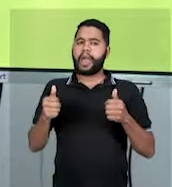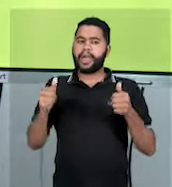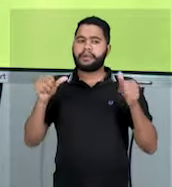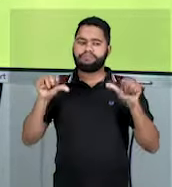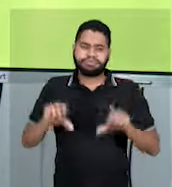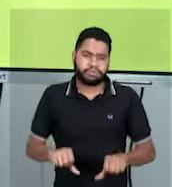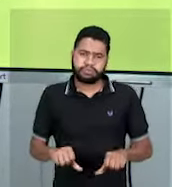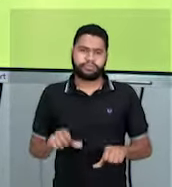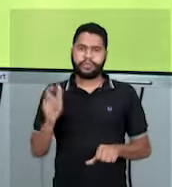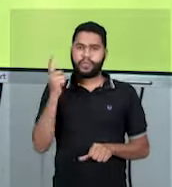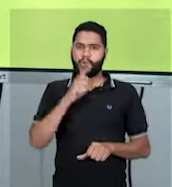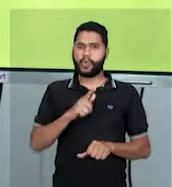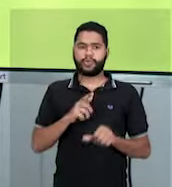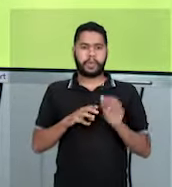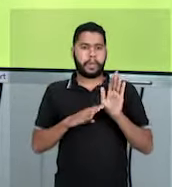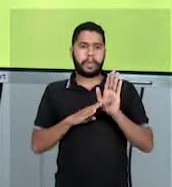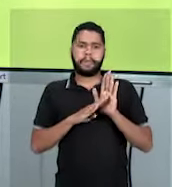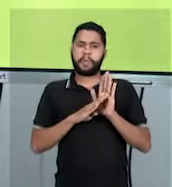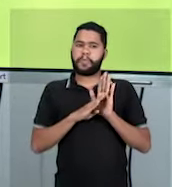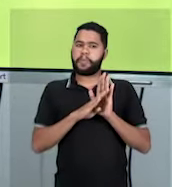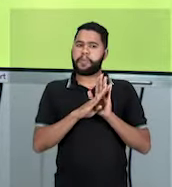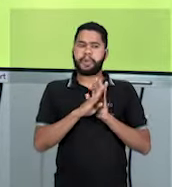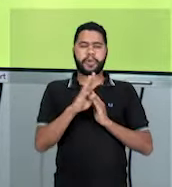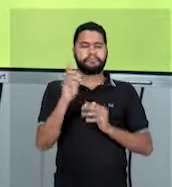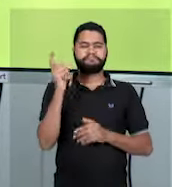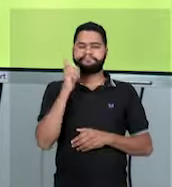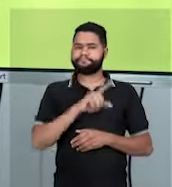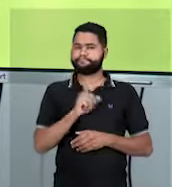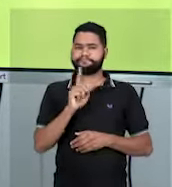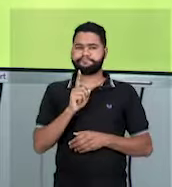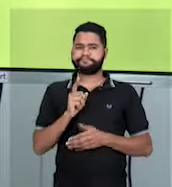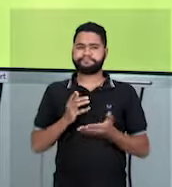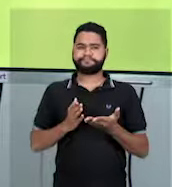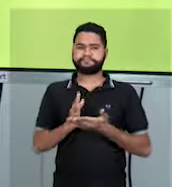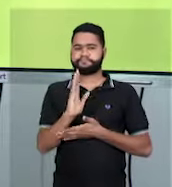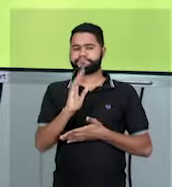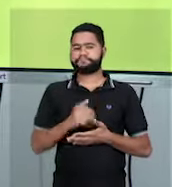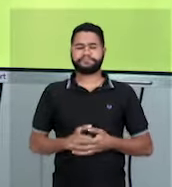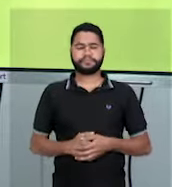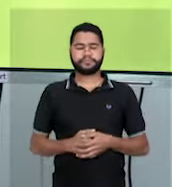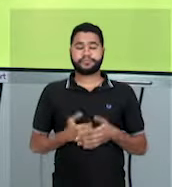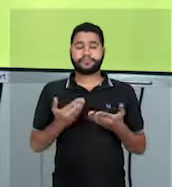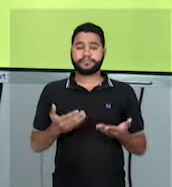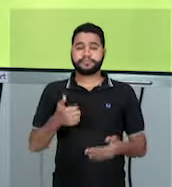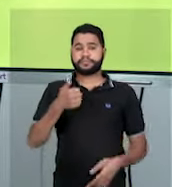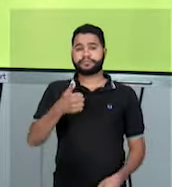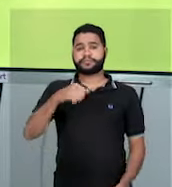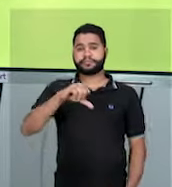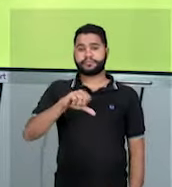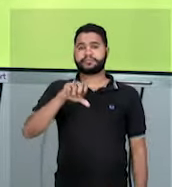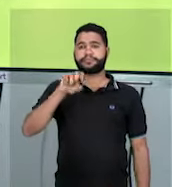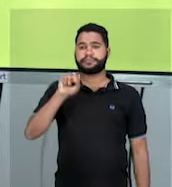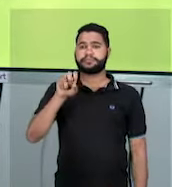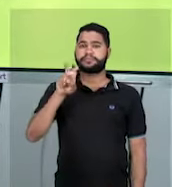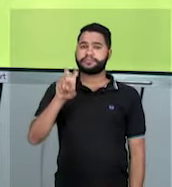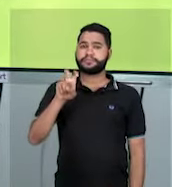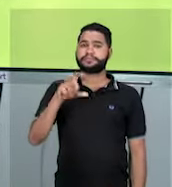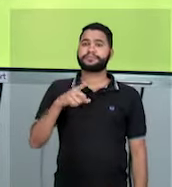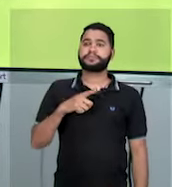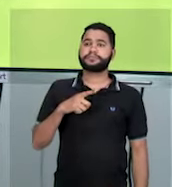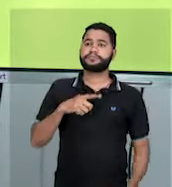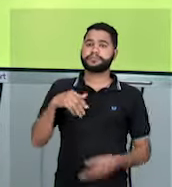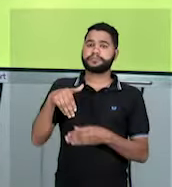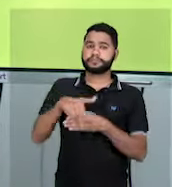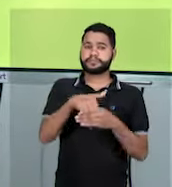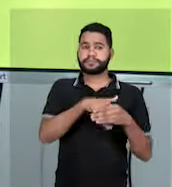o número de votantes para ser aprovado no Congresso. Então, em 1985, a gente vai ter